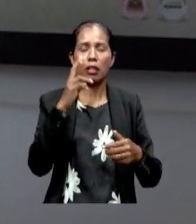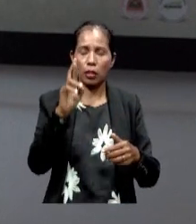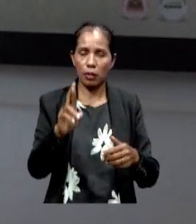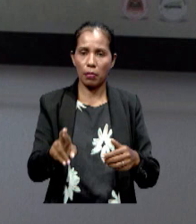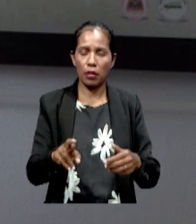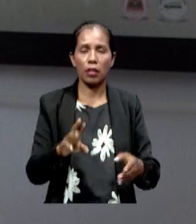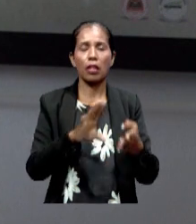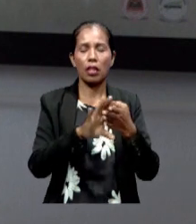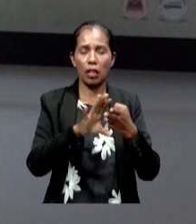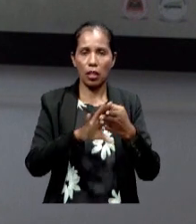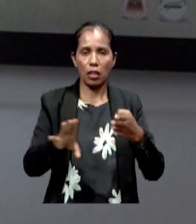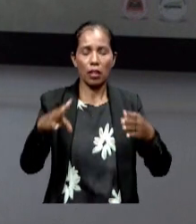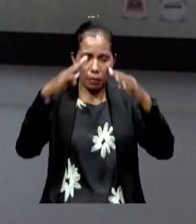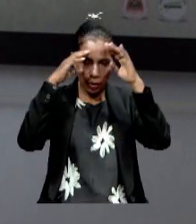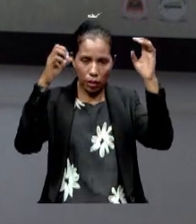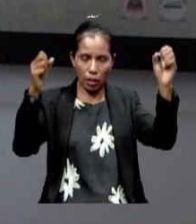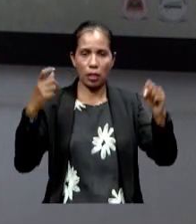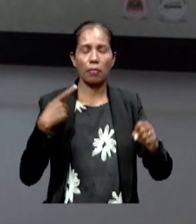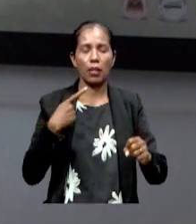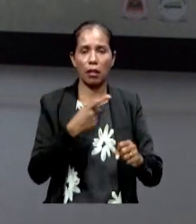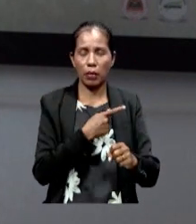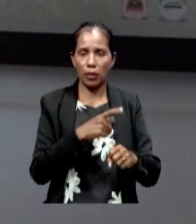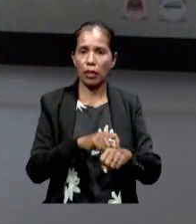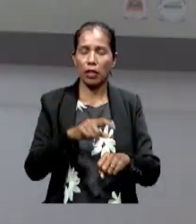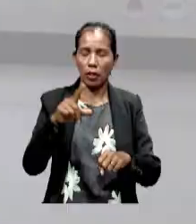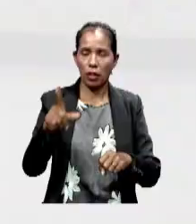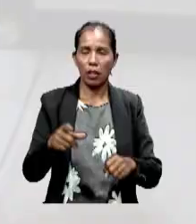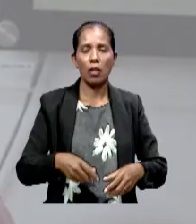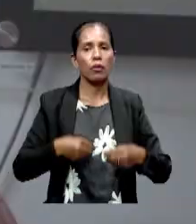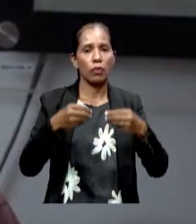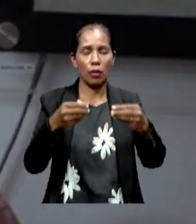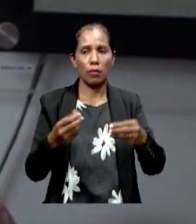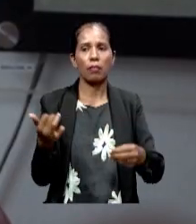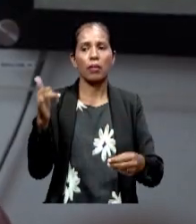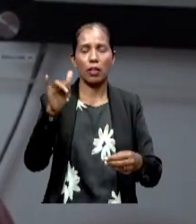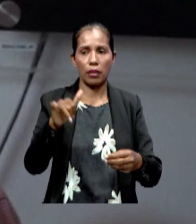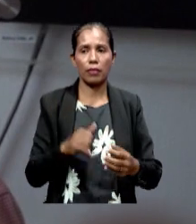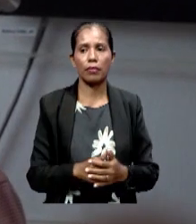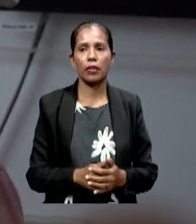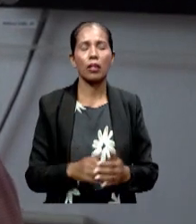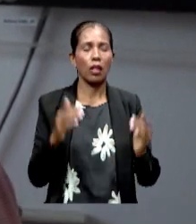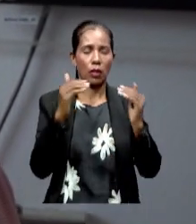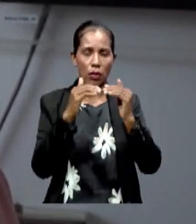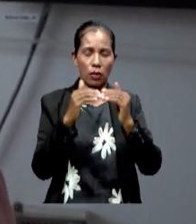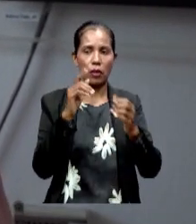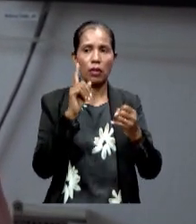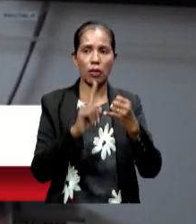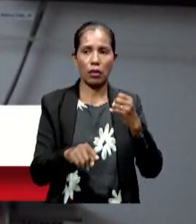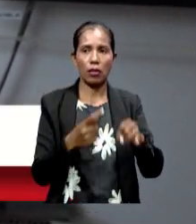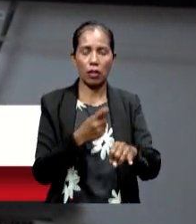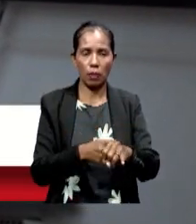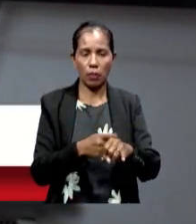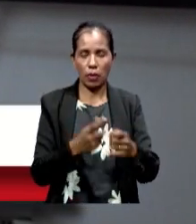uma carta do senhor presidente do Parlamento dirigida a ele. Uso a audiência ICOS, ao mesmo tempo,